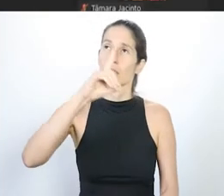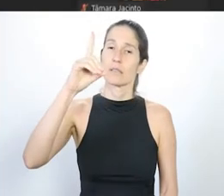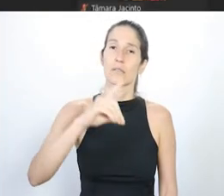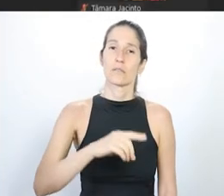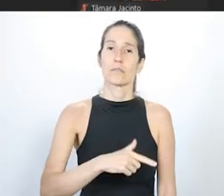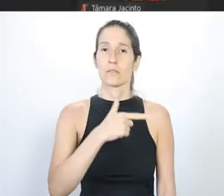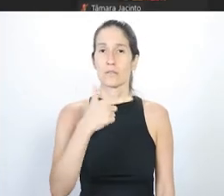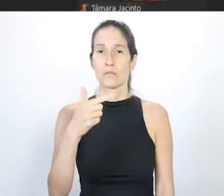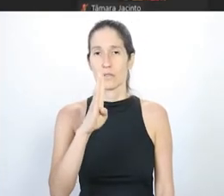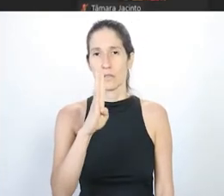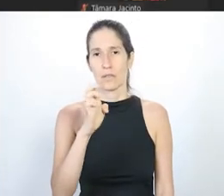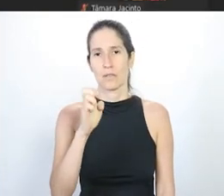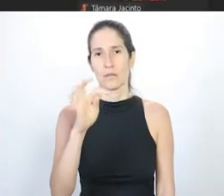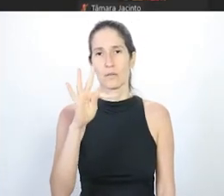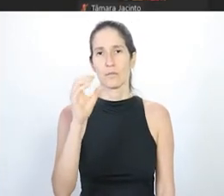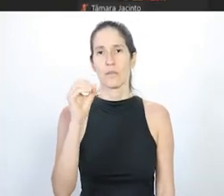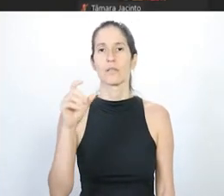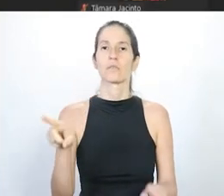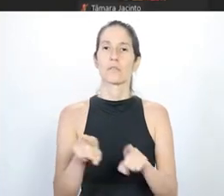a ela.